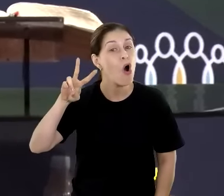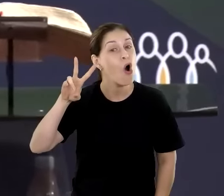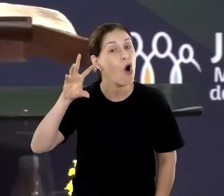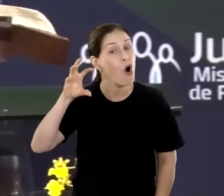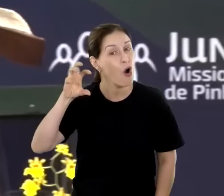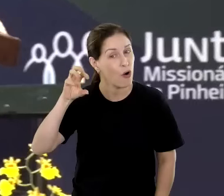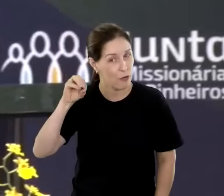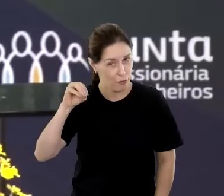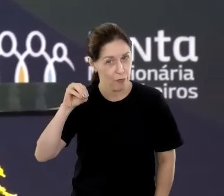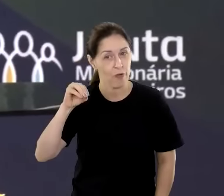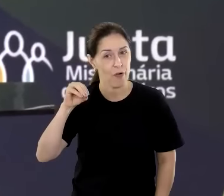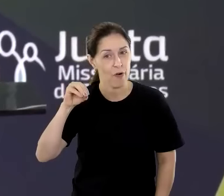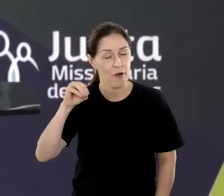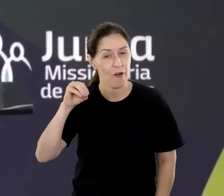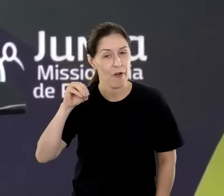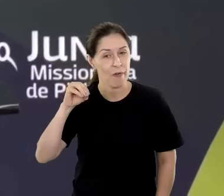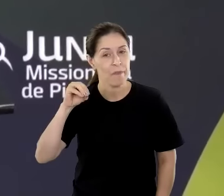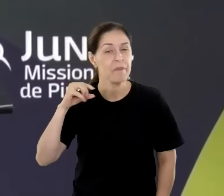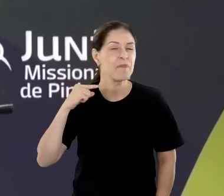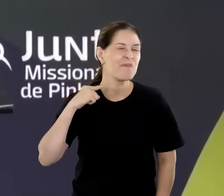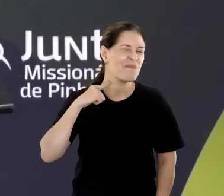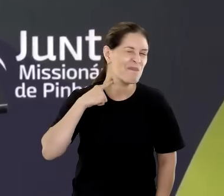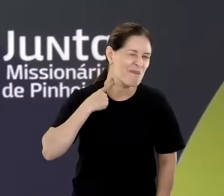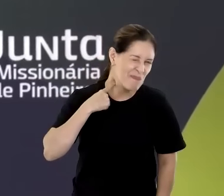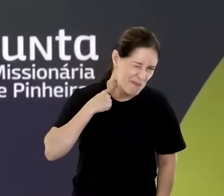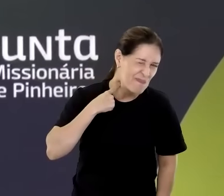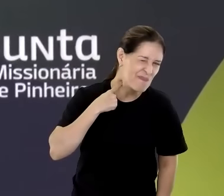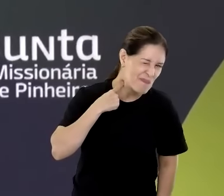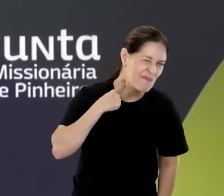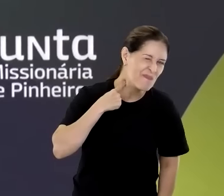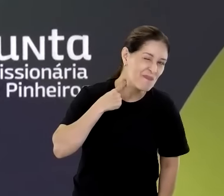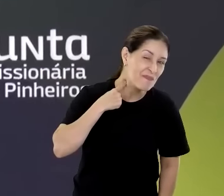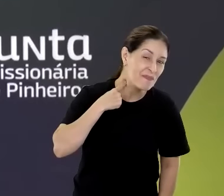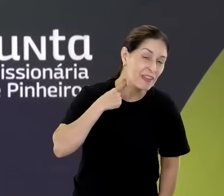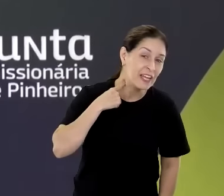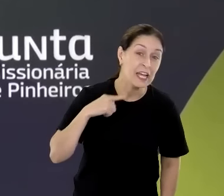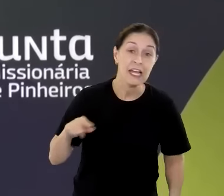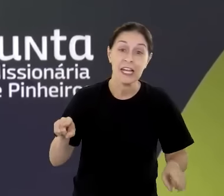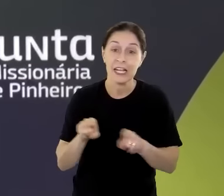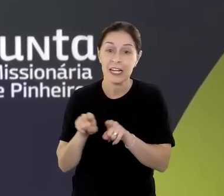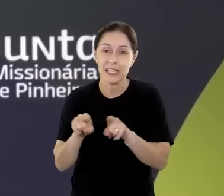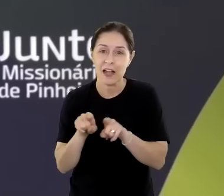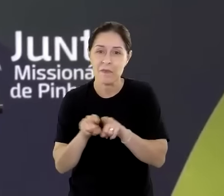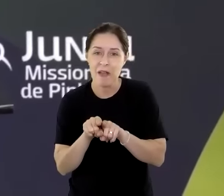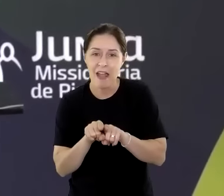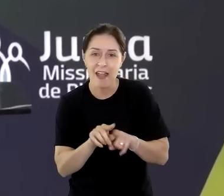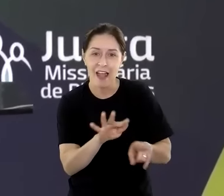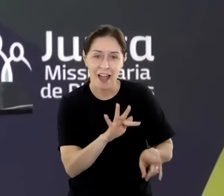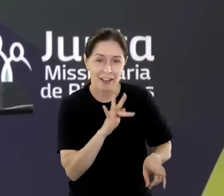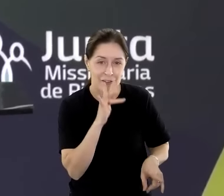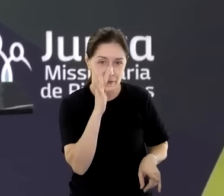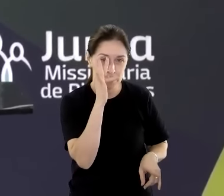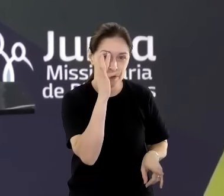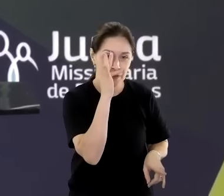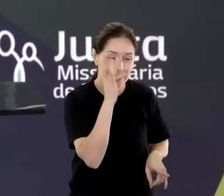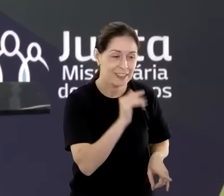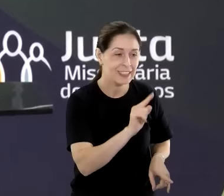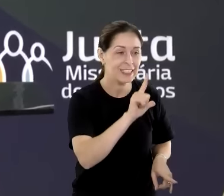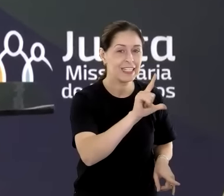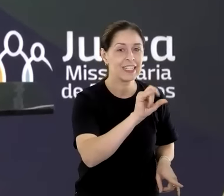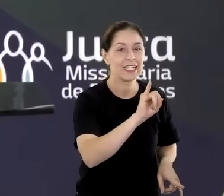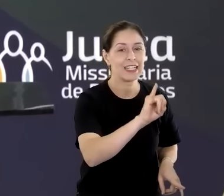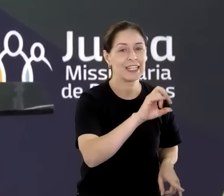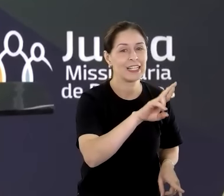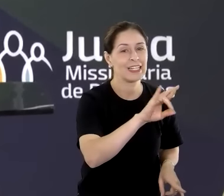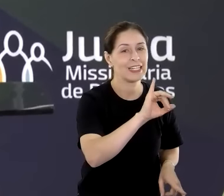Ele pega os dois extremos, e diz, abre os olhos e começa a ver as aves, abre os olhos e começa a ver as flores, e você vai perceber que